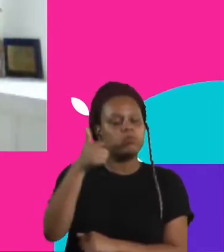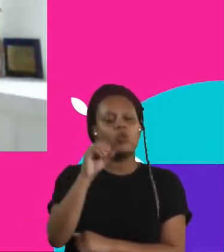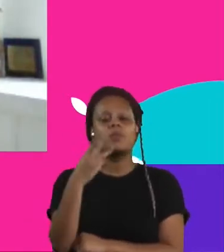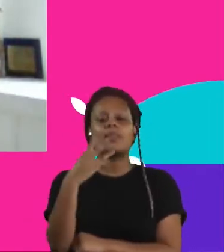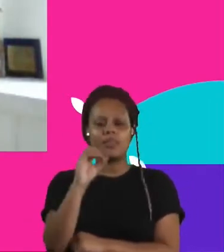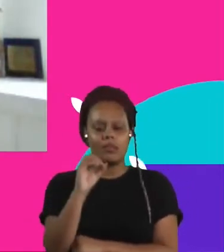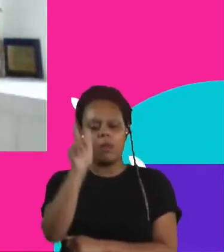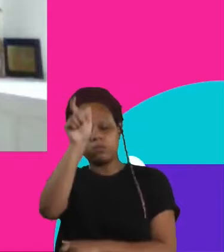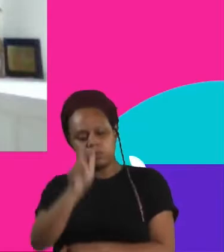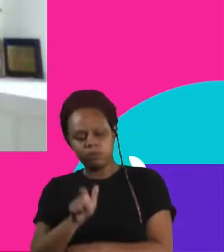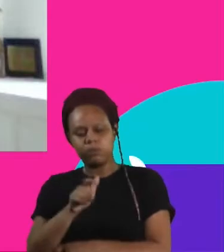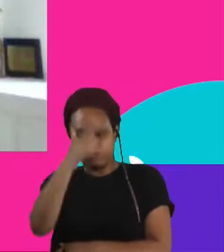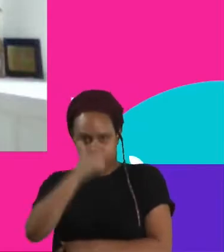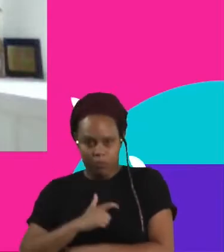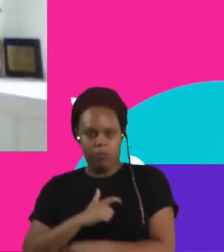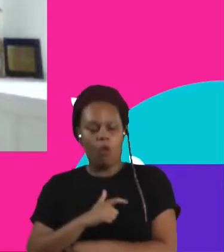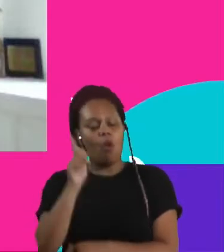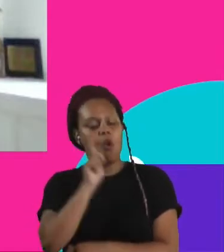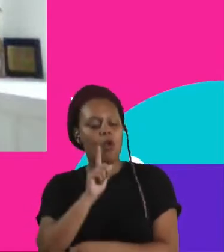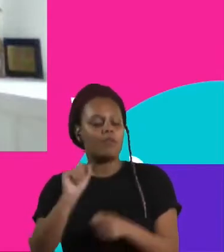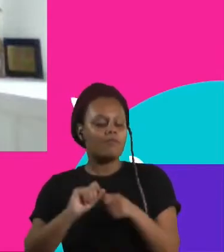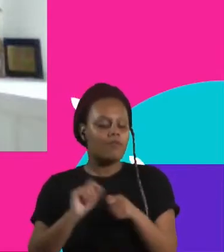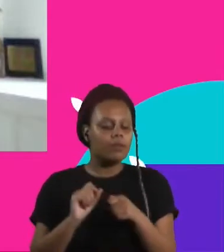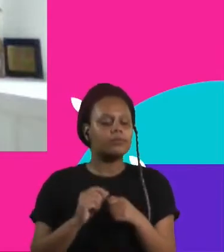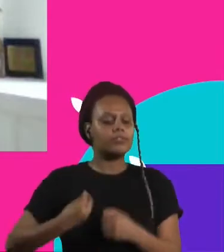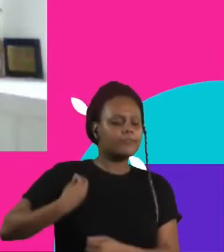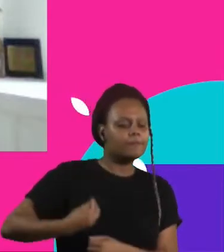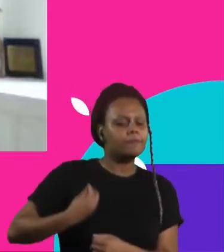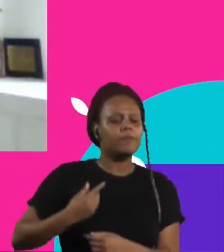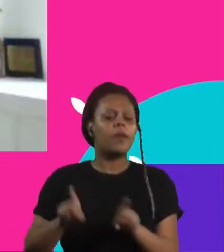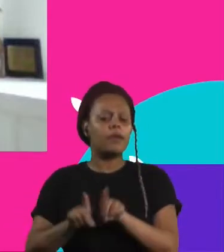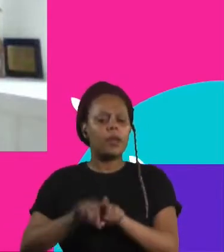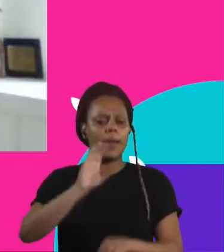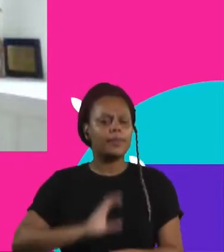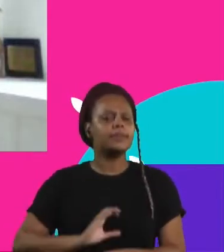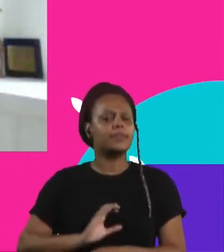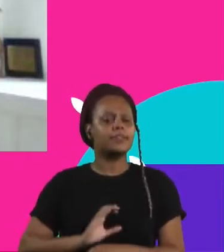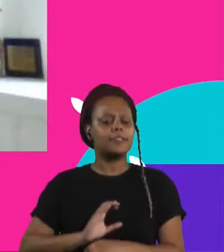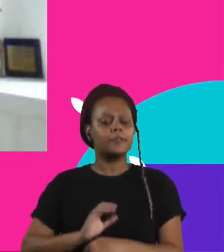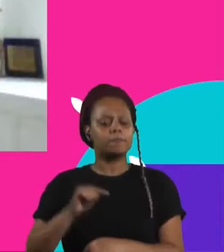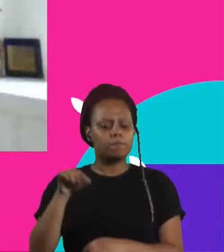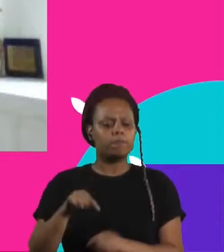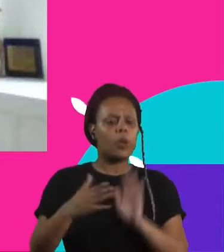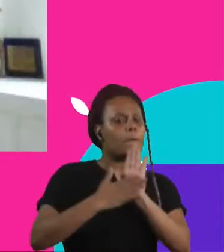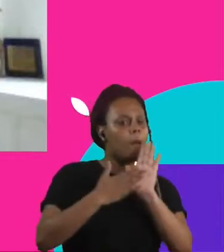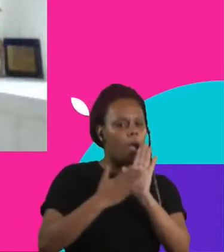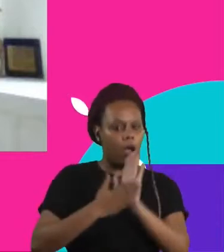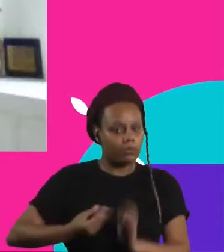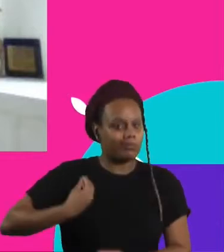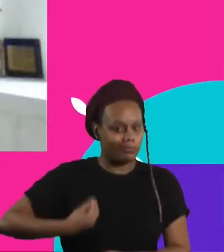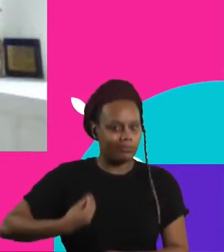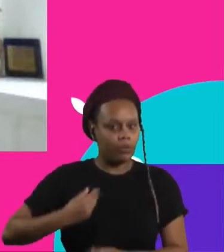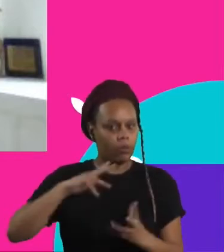saber fazer para que ele consiga viver e exercer a sua cidadania e o seu propósito no mundo.